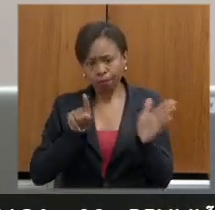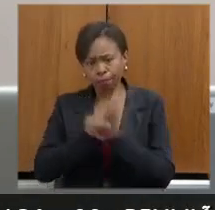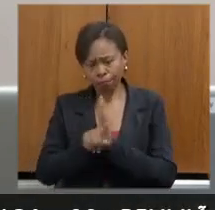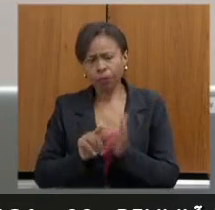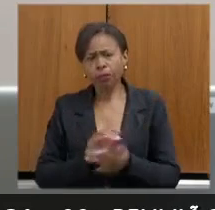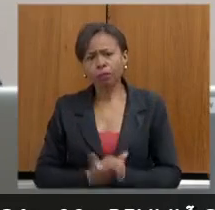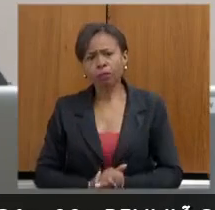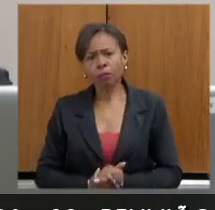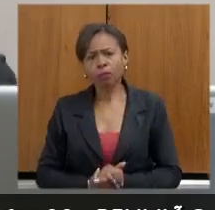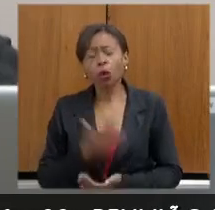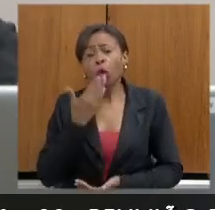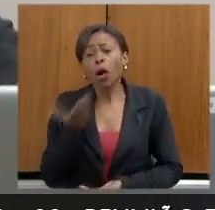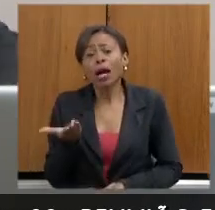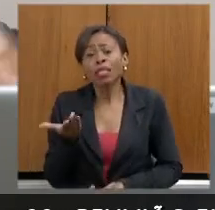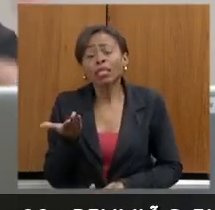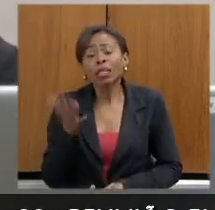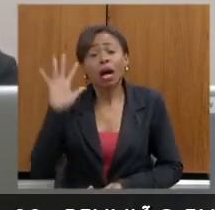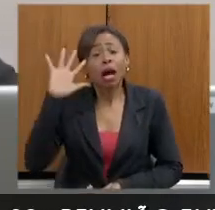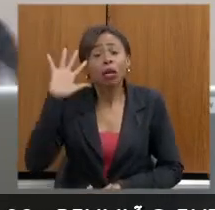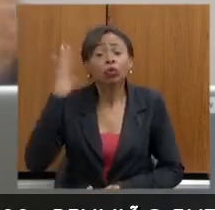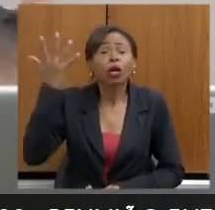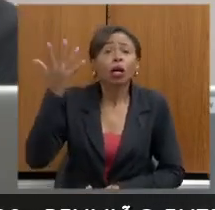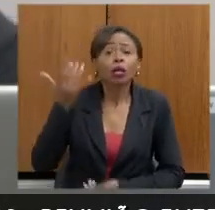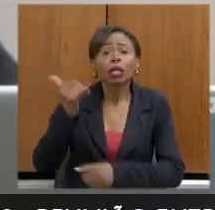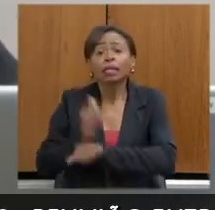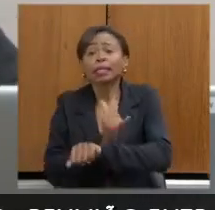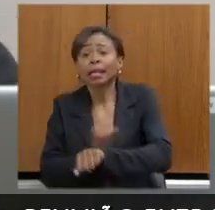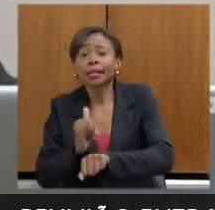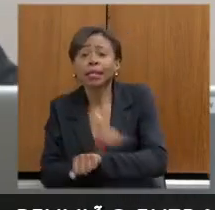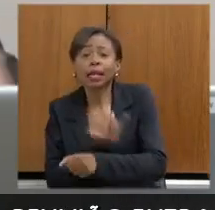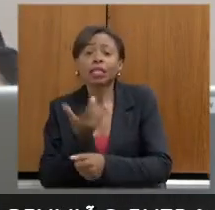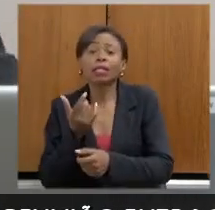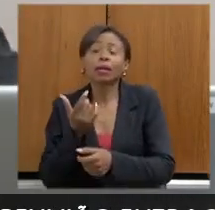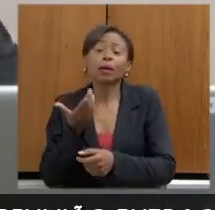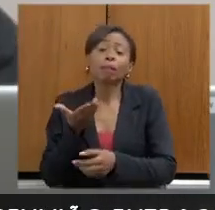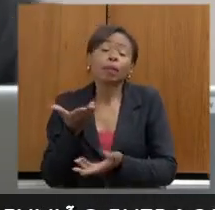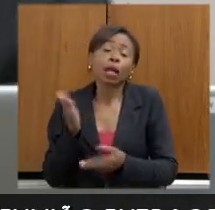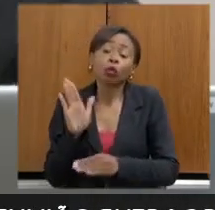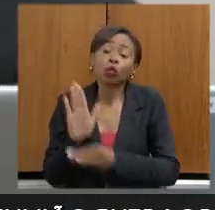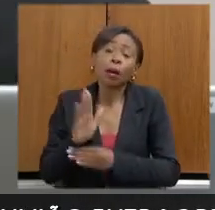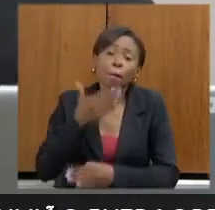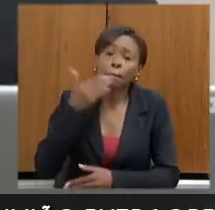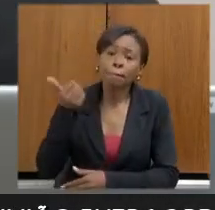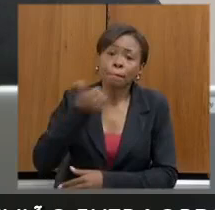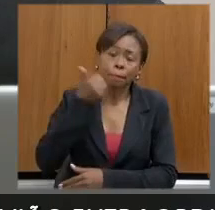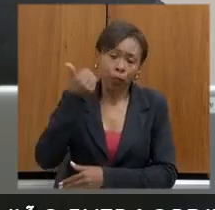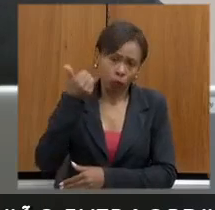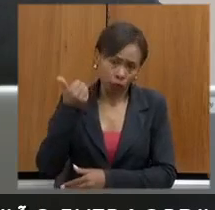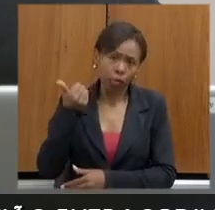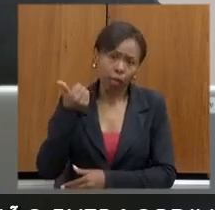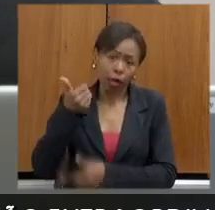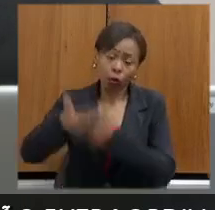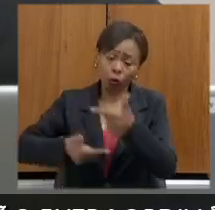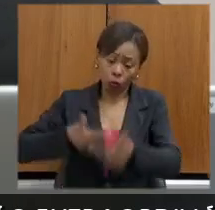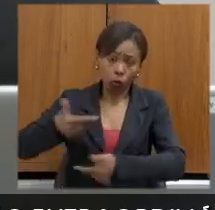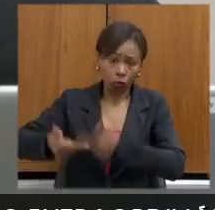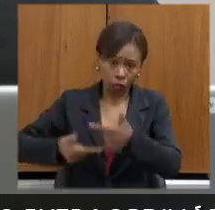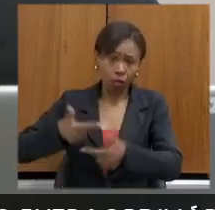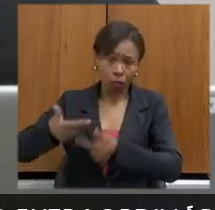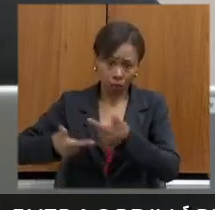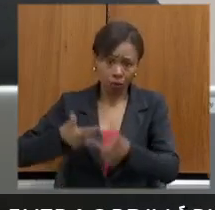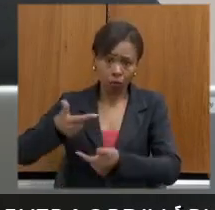quais as medidas adotadas para as melhorias também tudo consequência uma da outra são atreladas das condições de trabalho